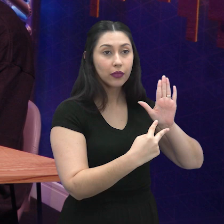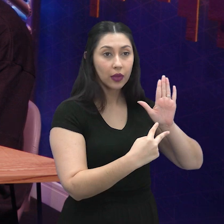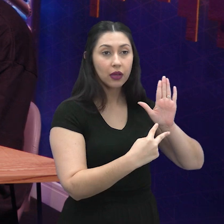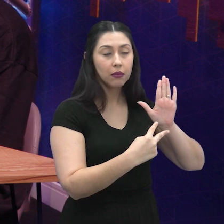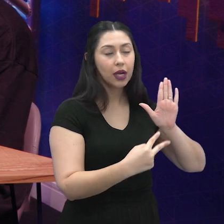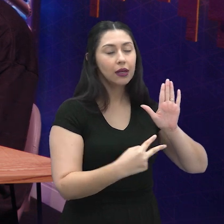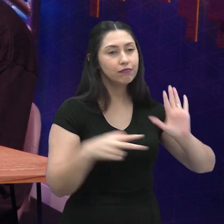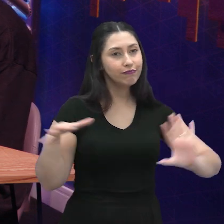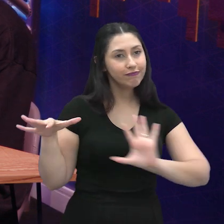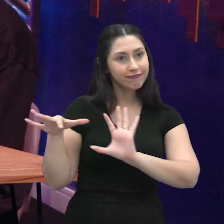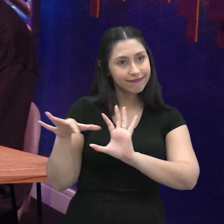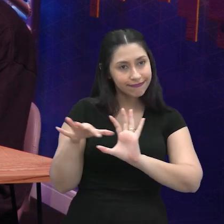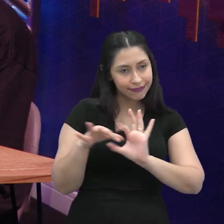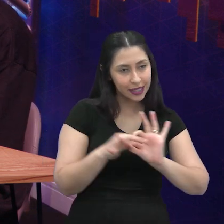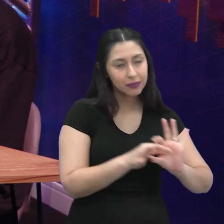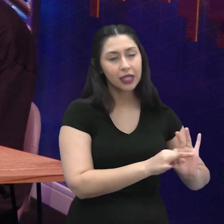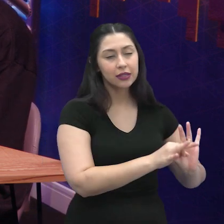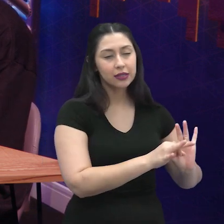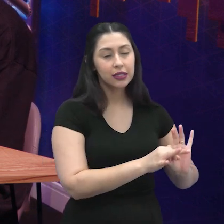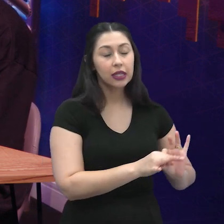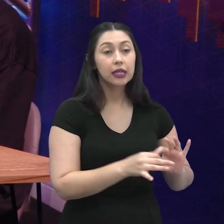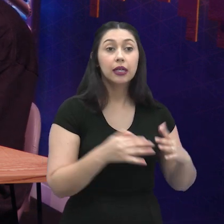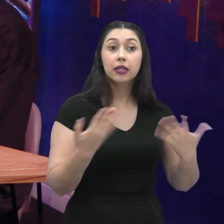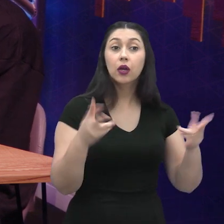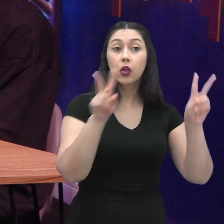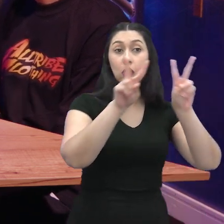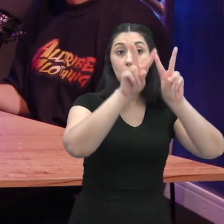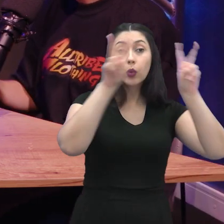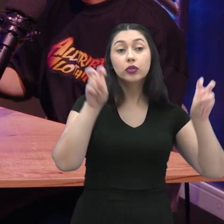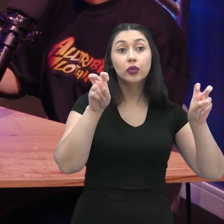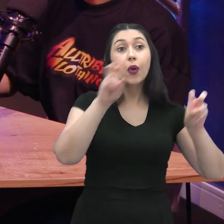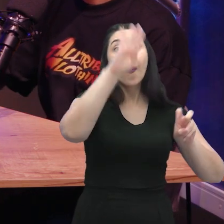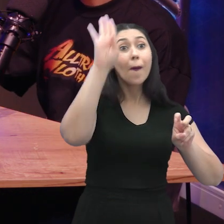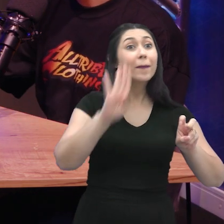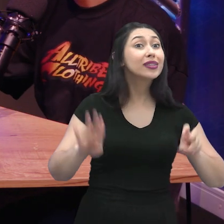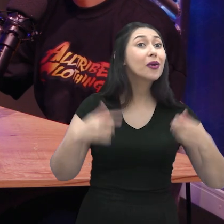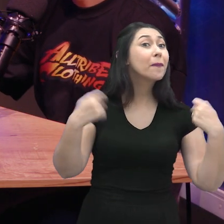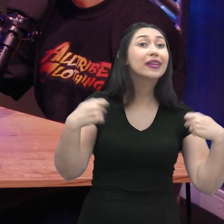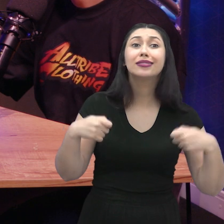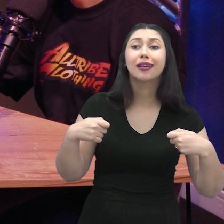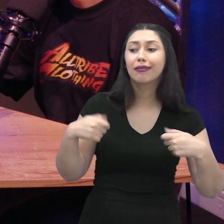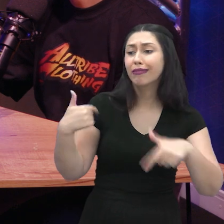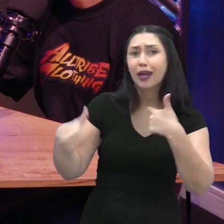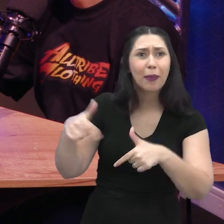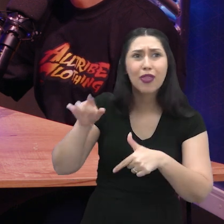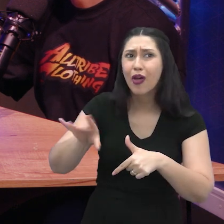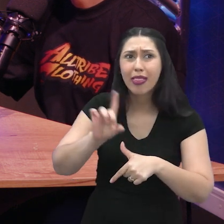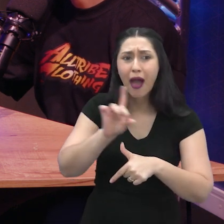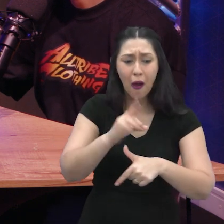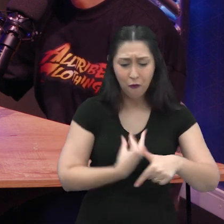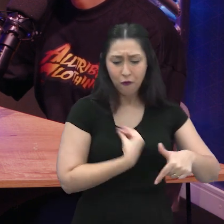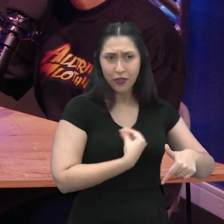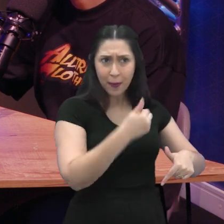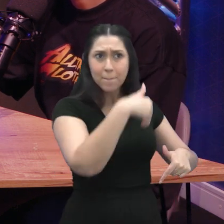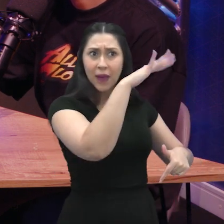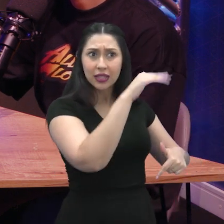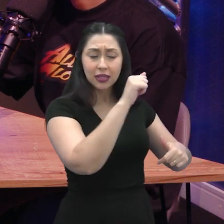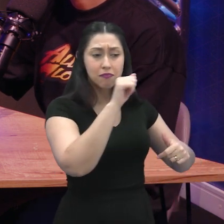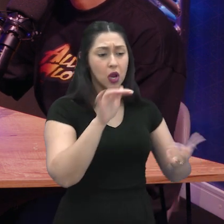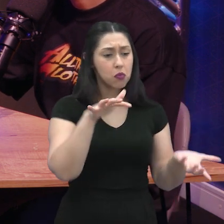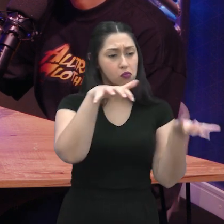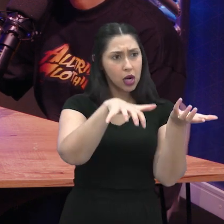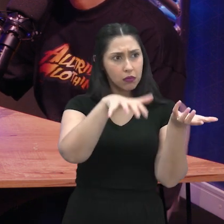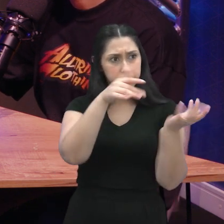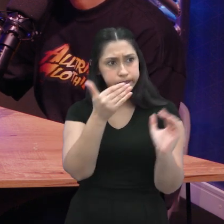parágrafos, para a gente contextualizar a nossa conversa. Então, o título, né? Por um Brasil que vai além do trabalho. Para a excelentíssima